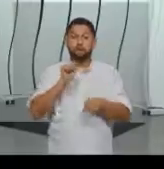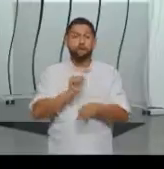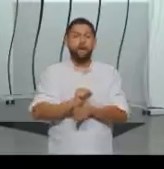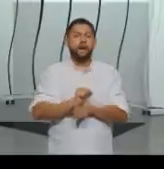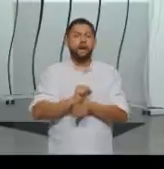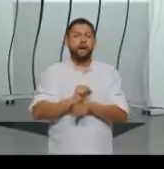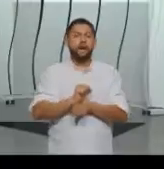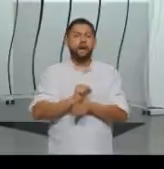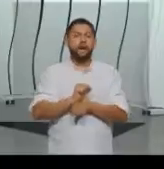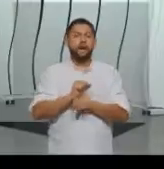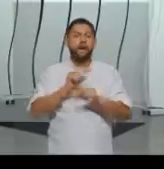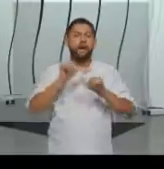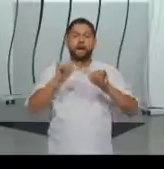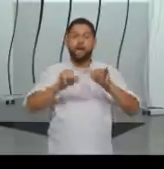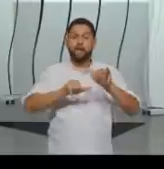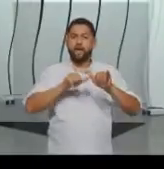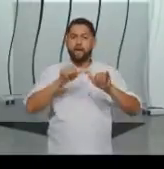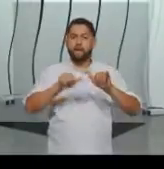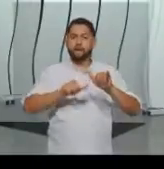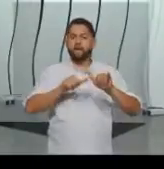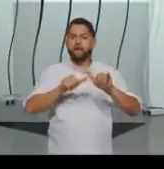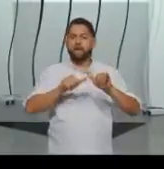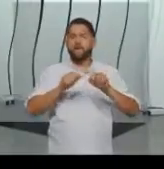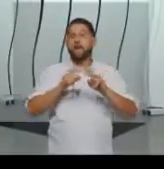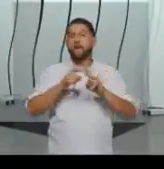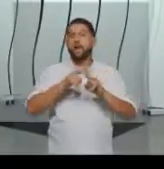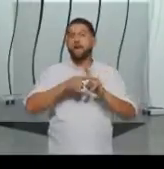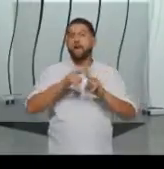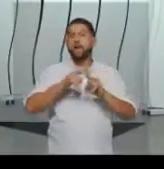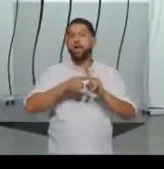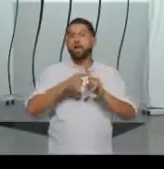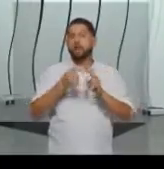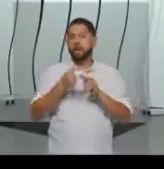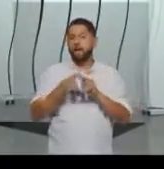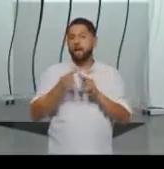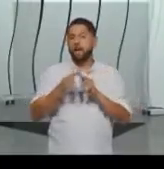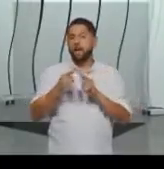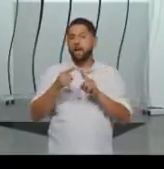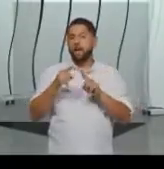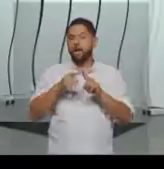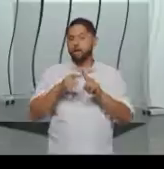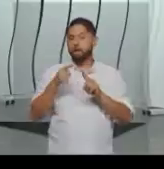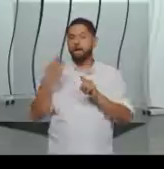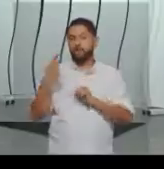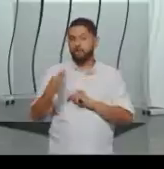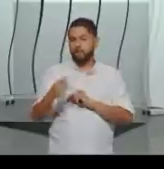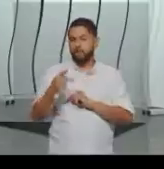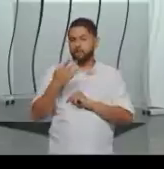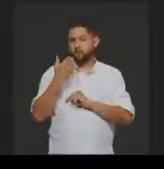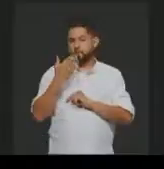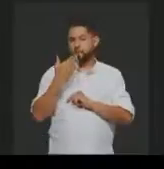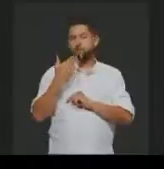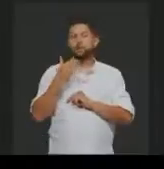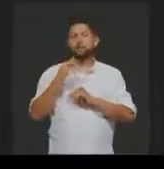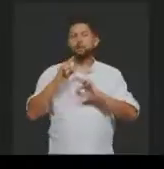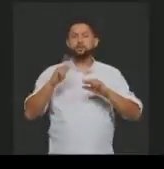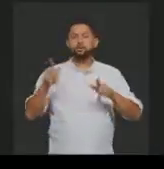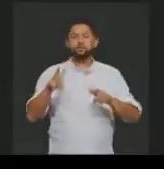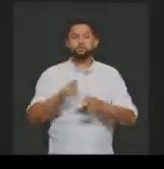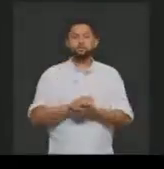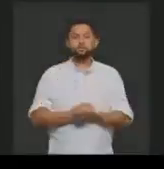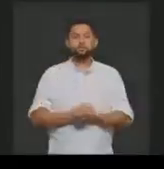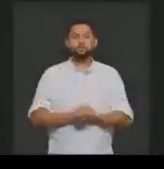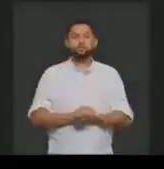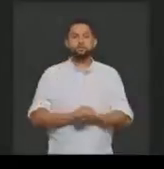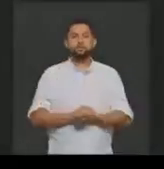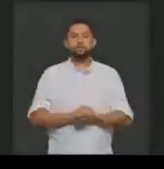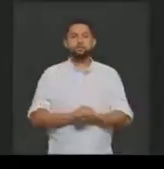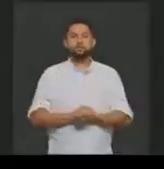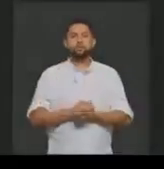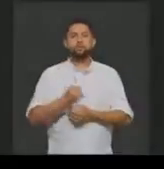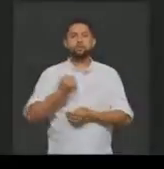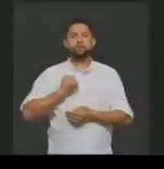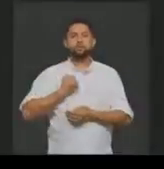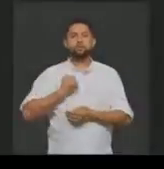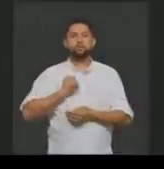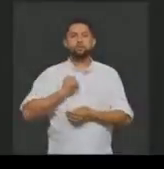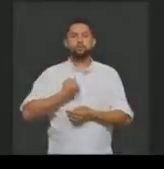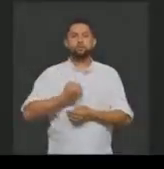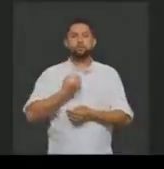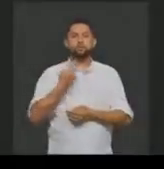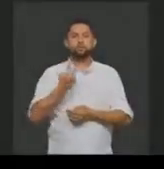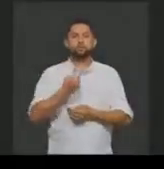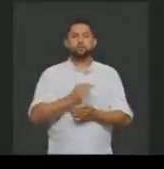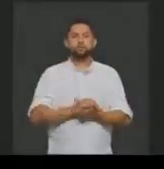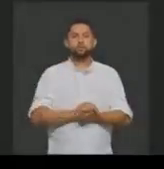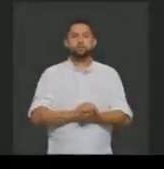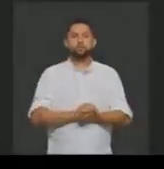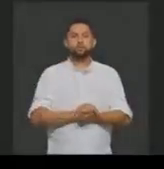estou alterando a temperatura de reação química. Bom, número 2. Um procedimento